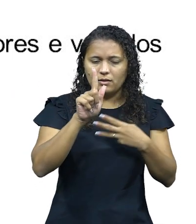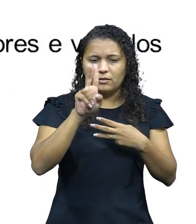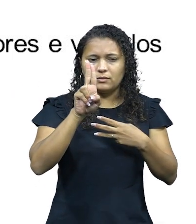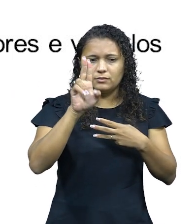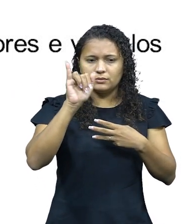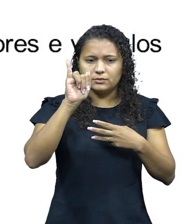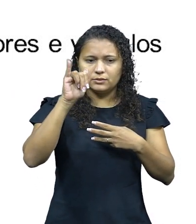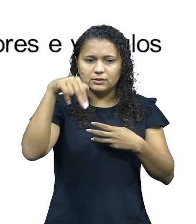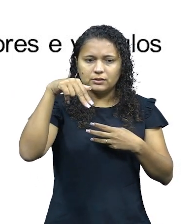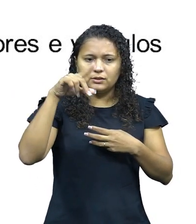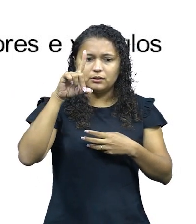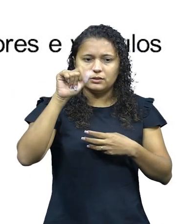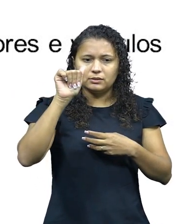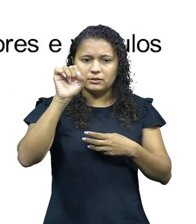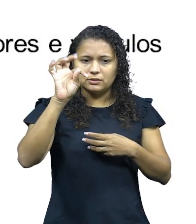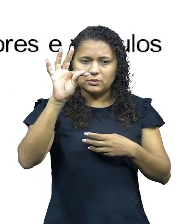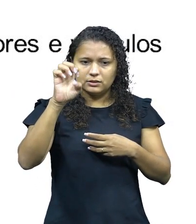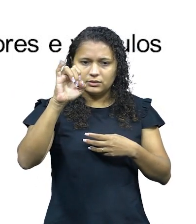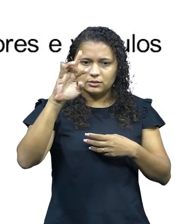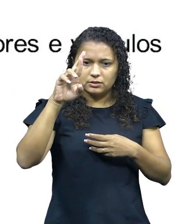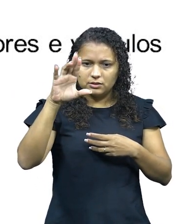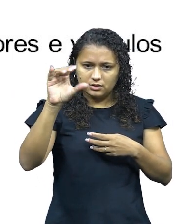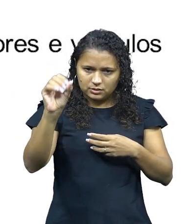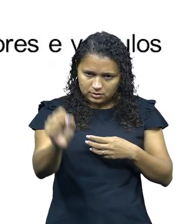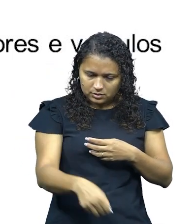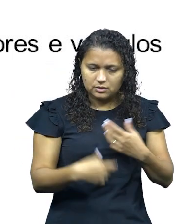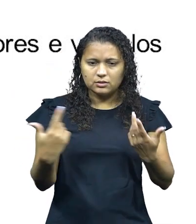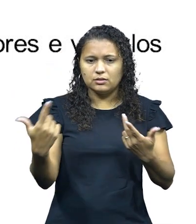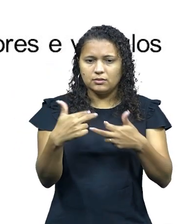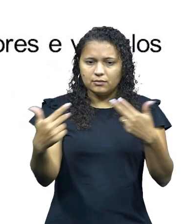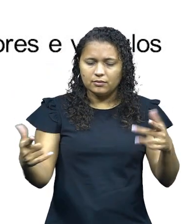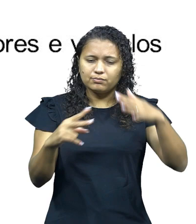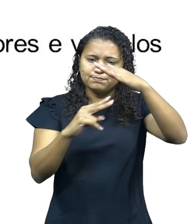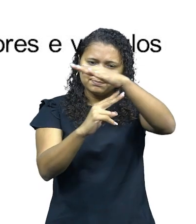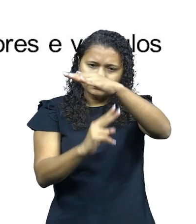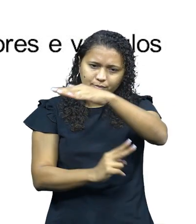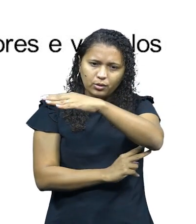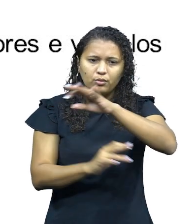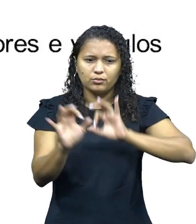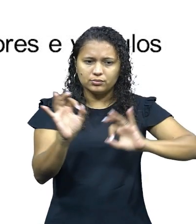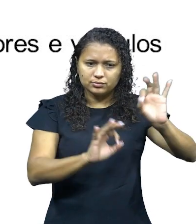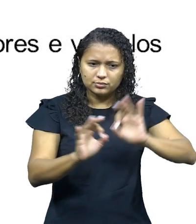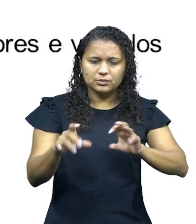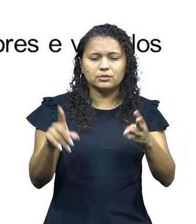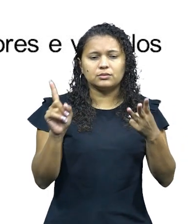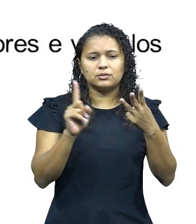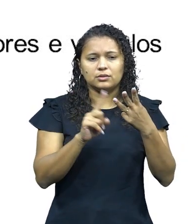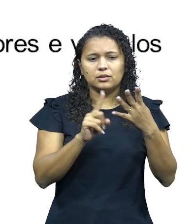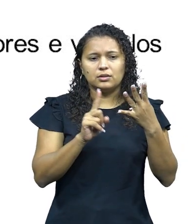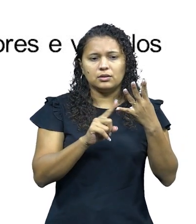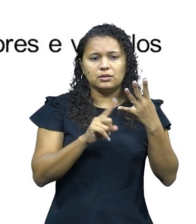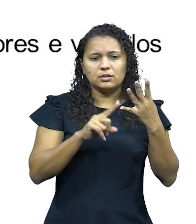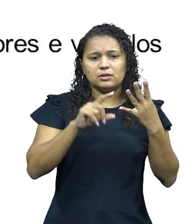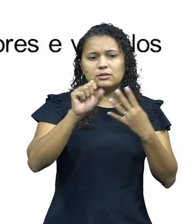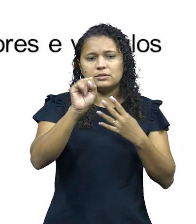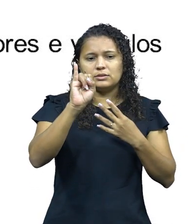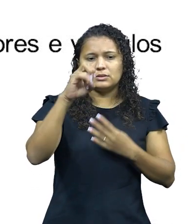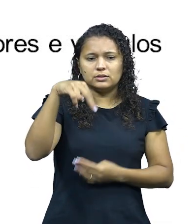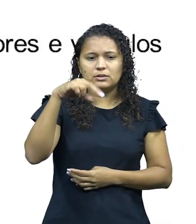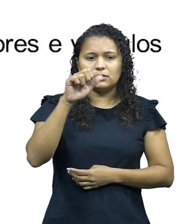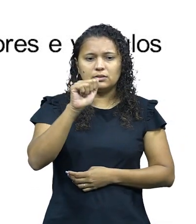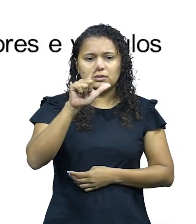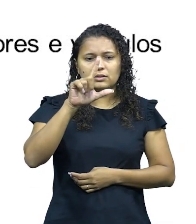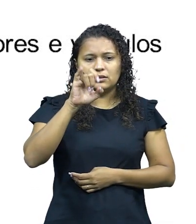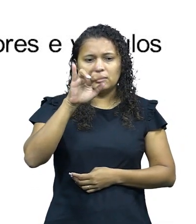os guindasteiros, os guincheiros, os operadores de ponte, nós temos os sinaleiros, que é o porta-ló, e